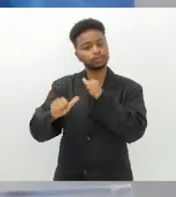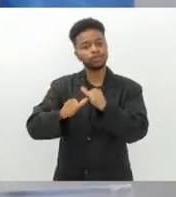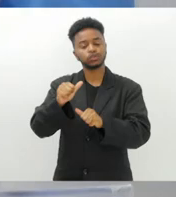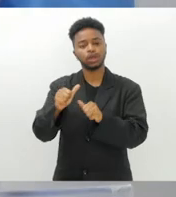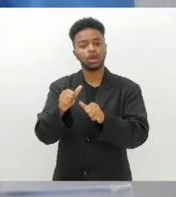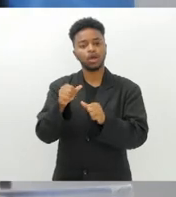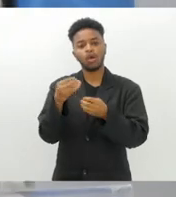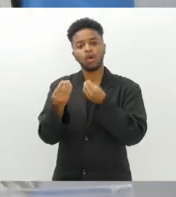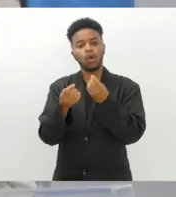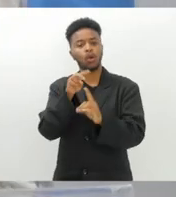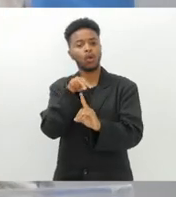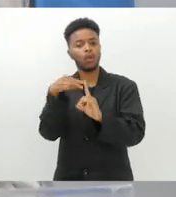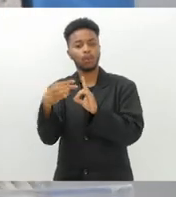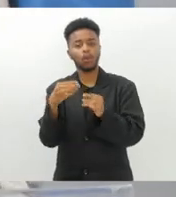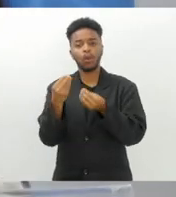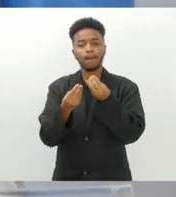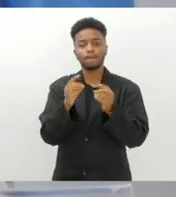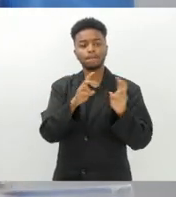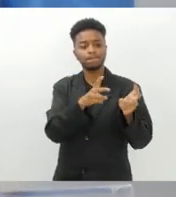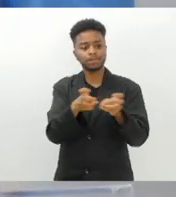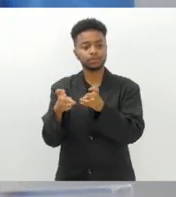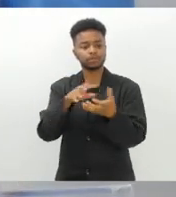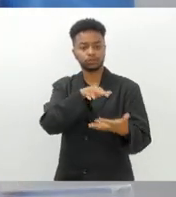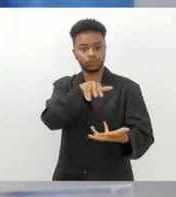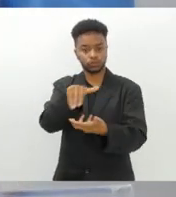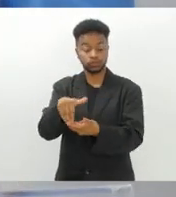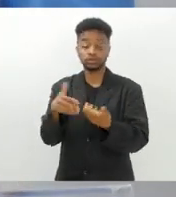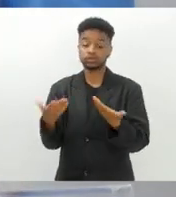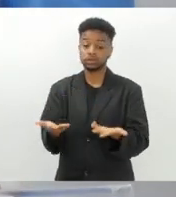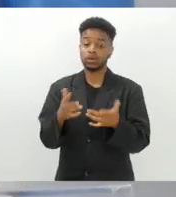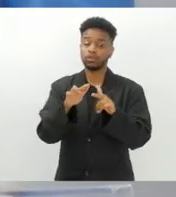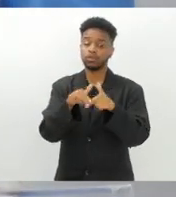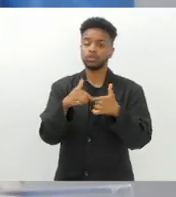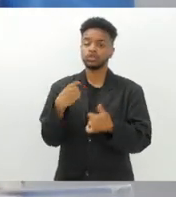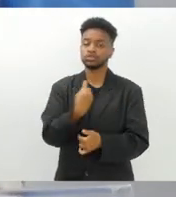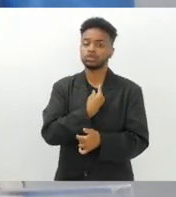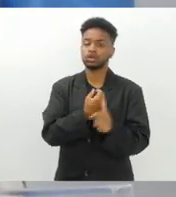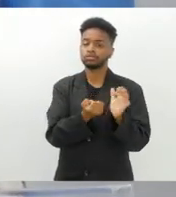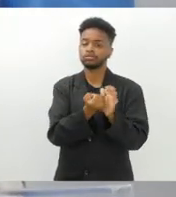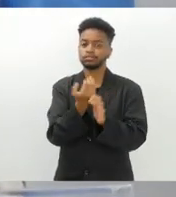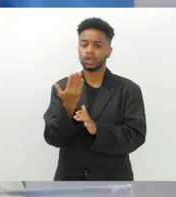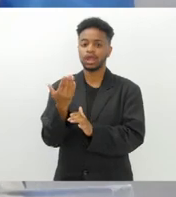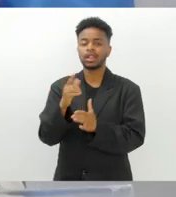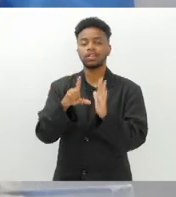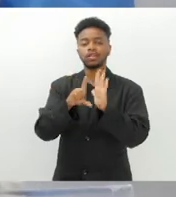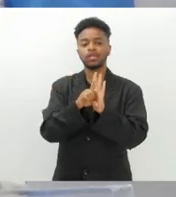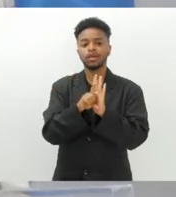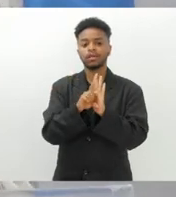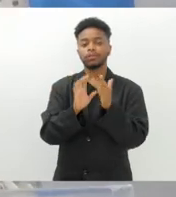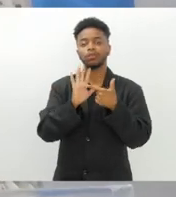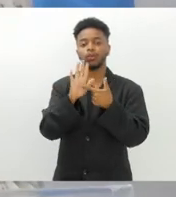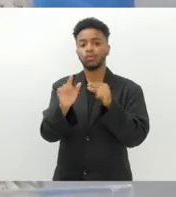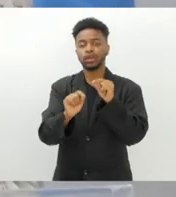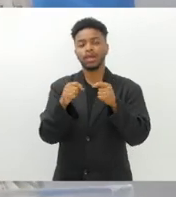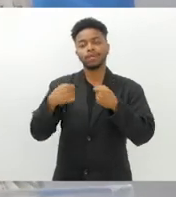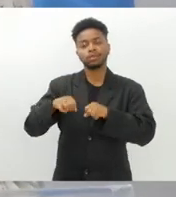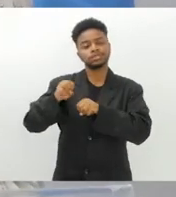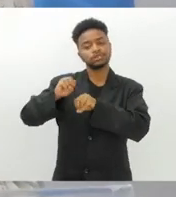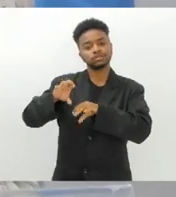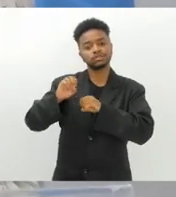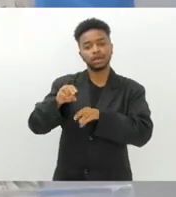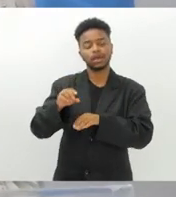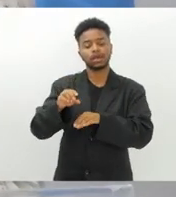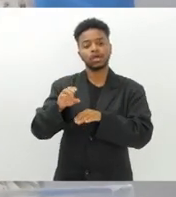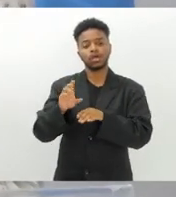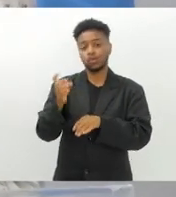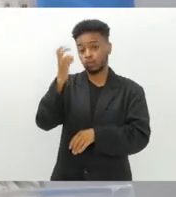das pessoas, a percepção. Por isso, uma das leis que a gente fez foi que determina o ensino das culturas africanas